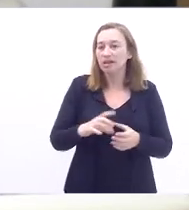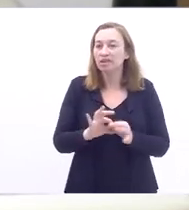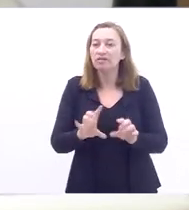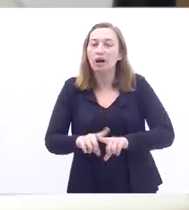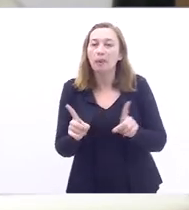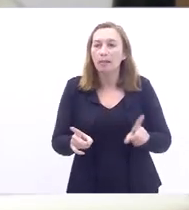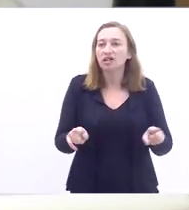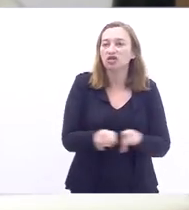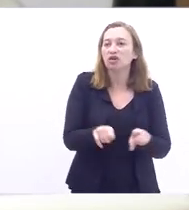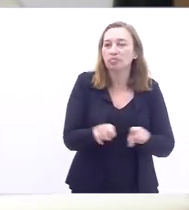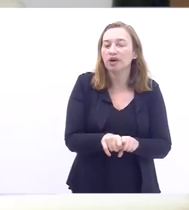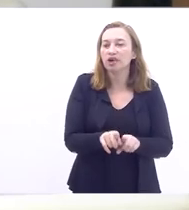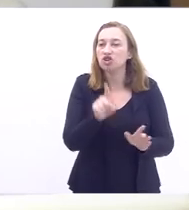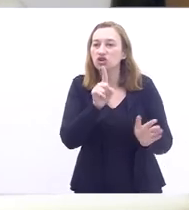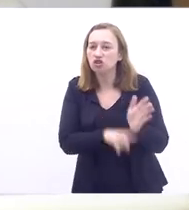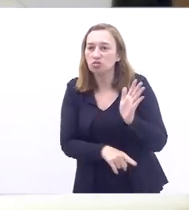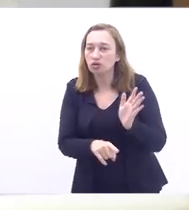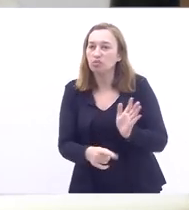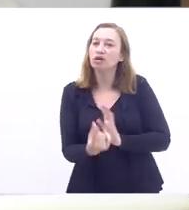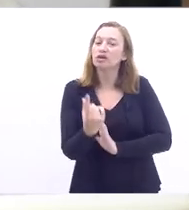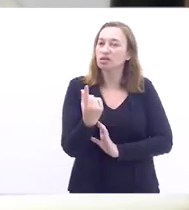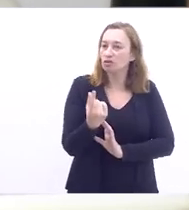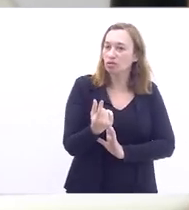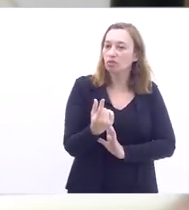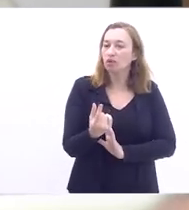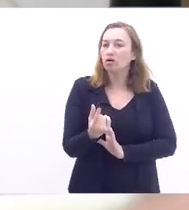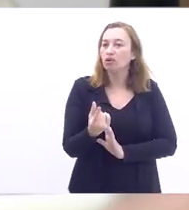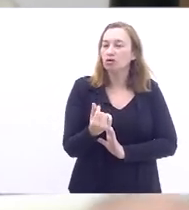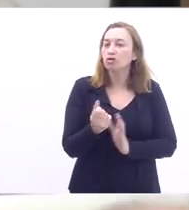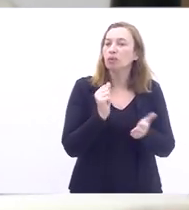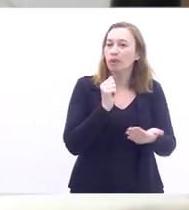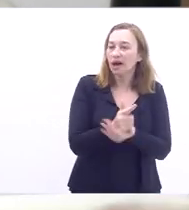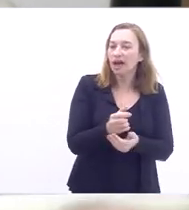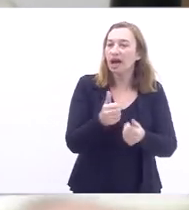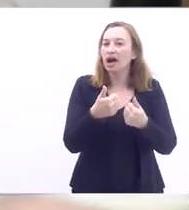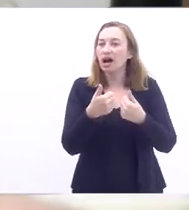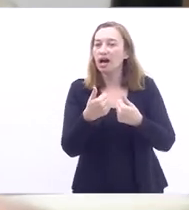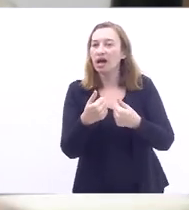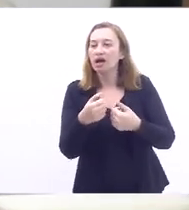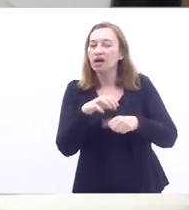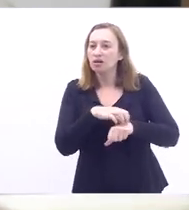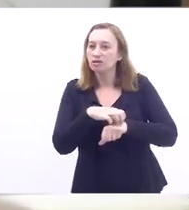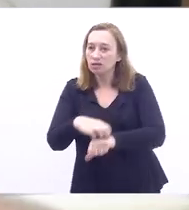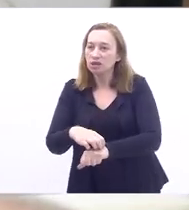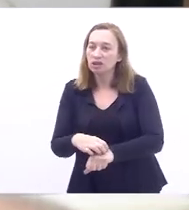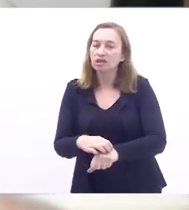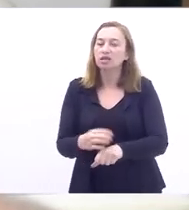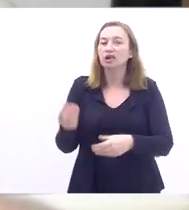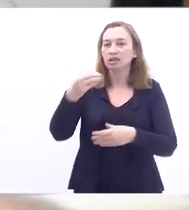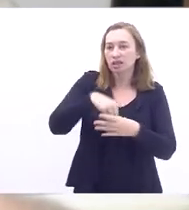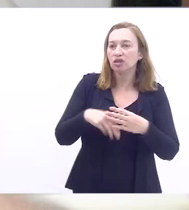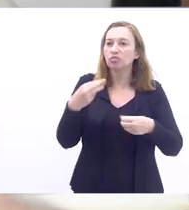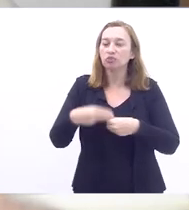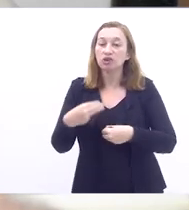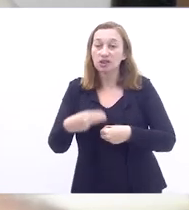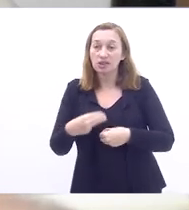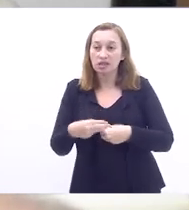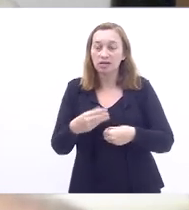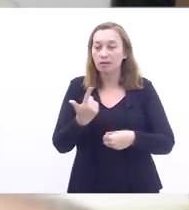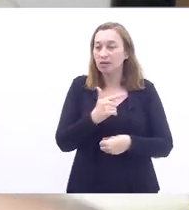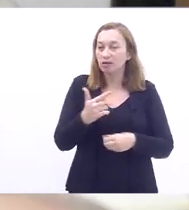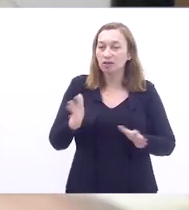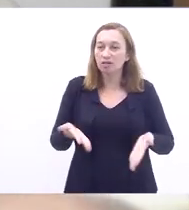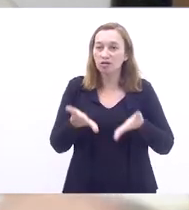mas também da redução da tarifa dentro do município a gente tem essas iniciativas em Niterói diz que essas iniciativas na capital Mas a gente não tem